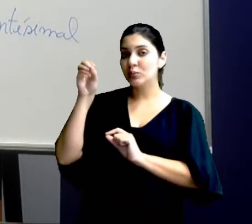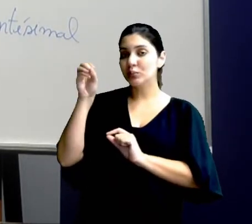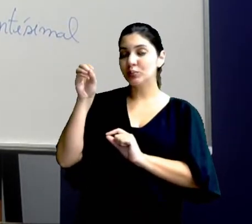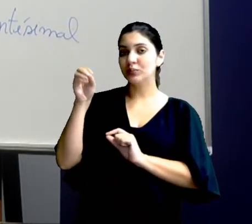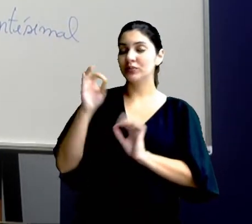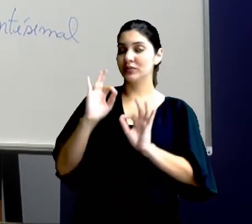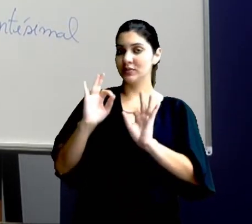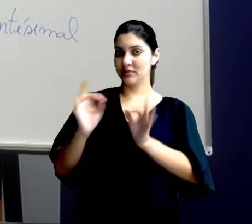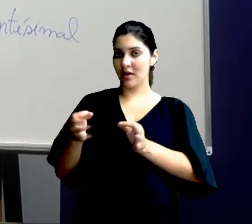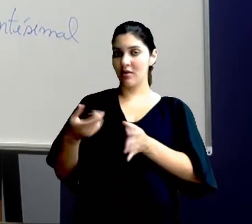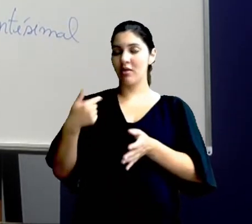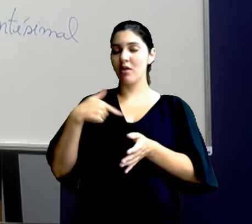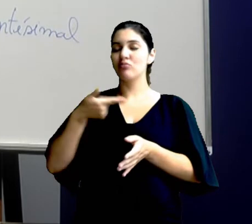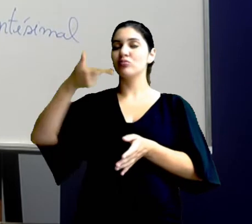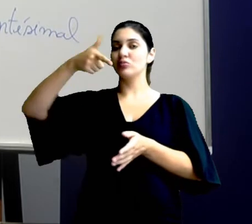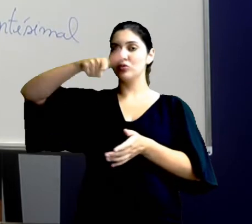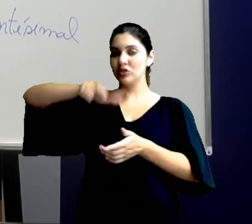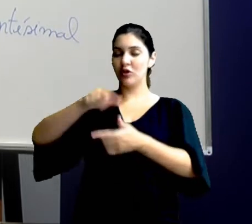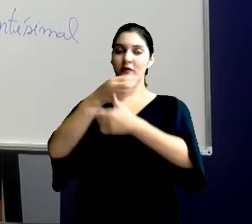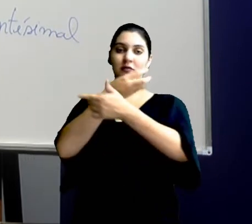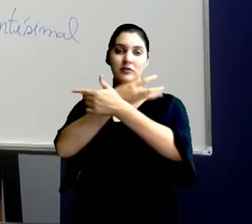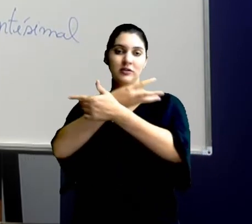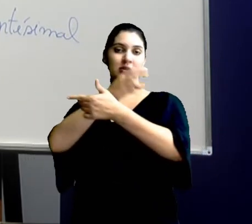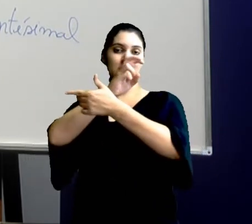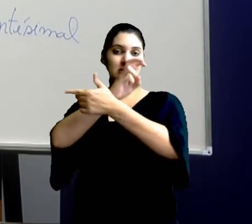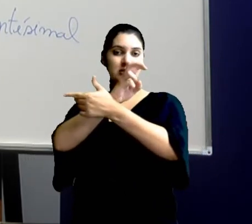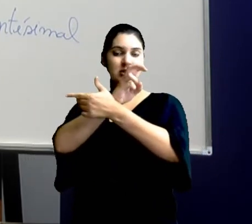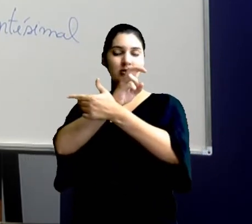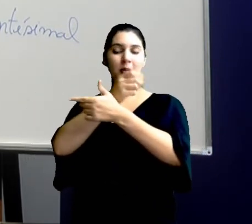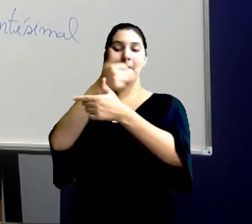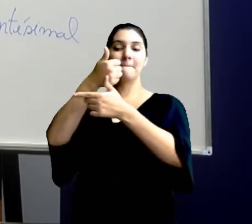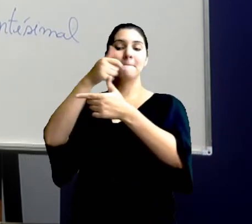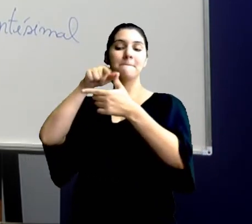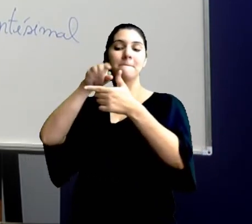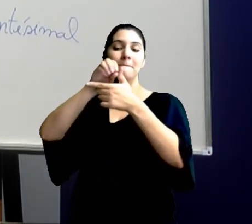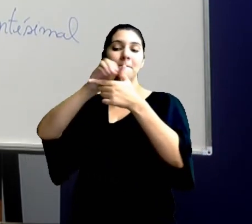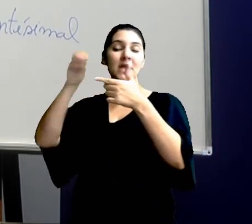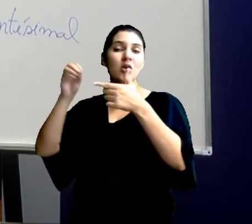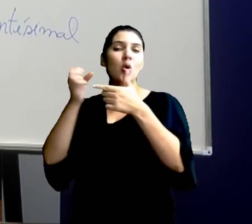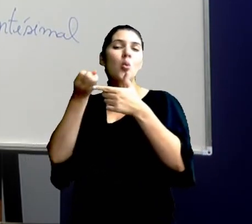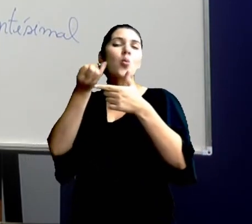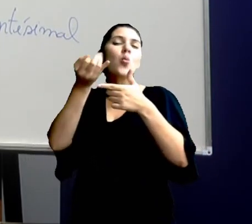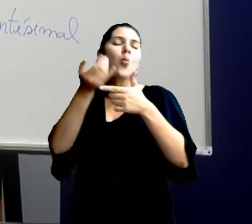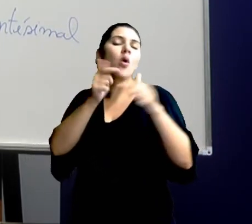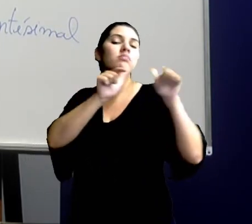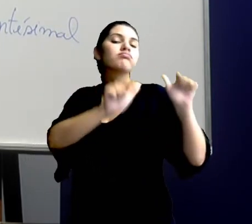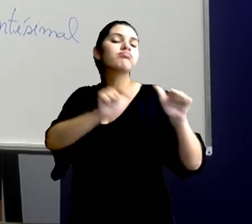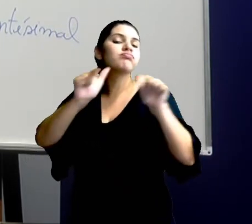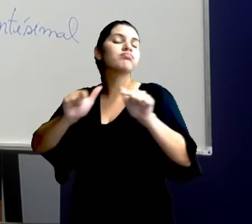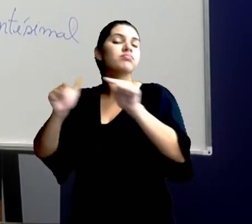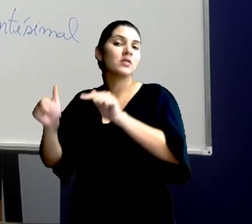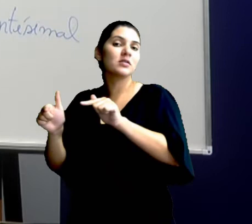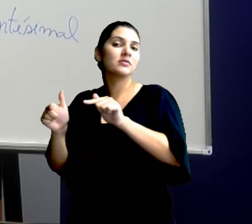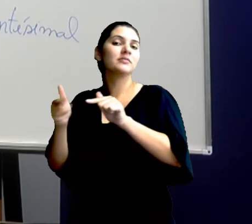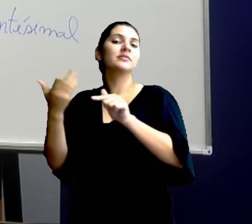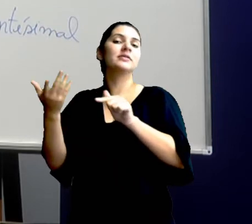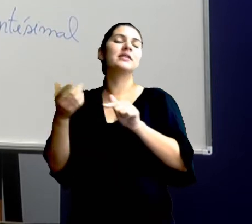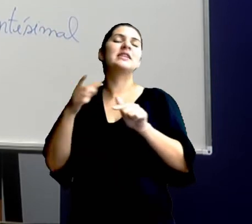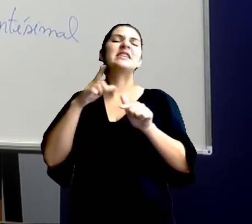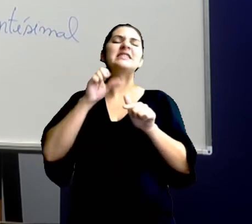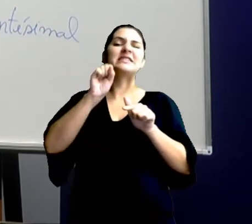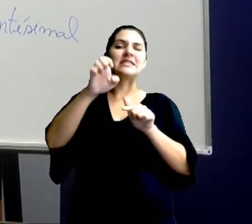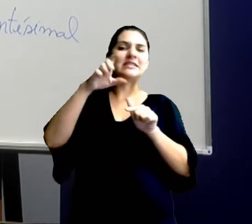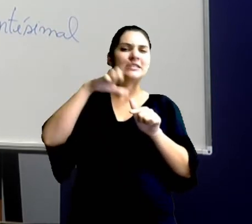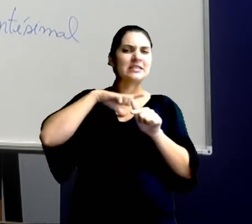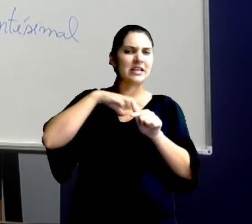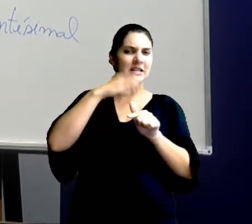Tá certo? Eu repito 35 e agora eu vou andar quantas casinhas? Se é um zero, ando uma casa. Se é 2 zeros, ando